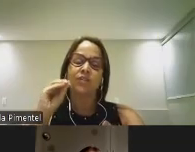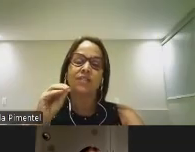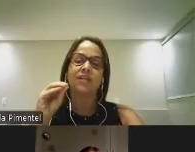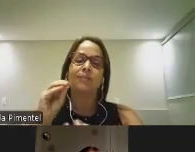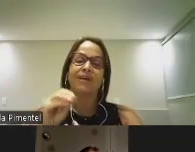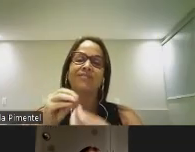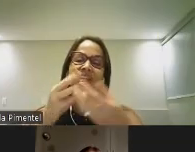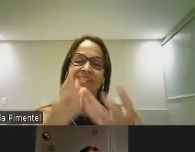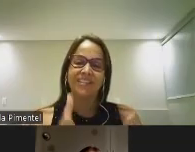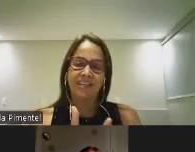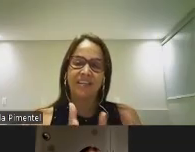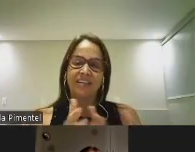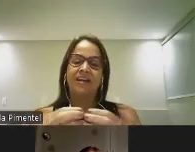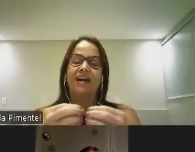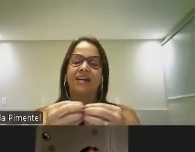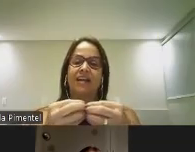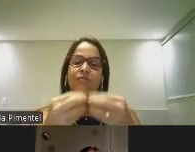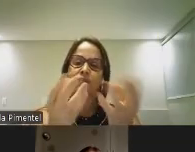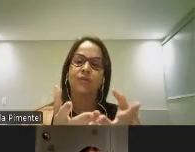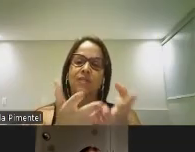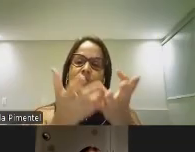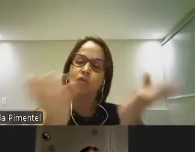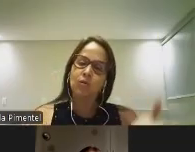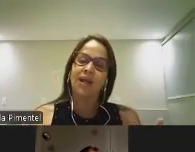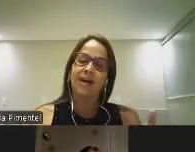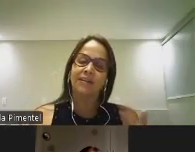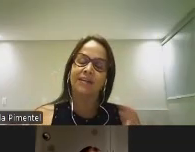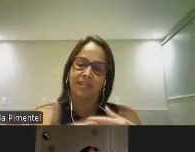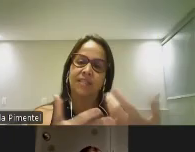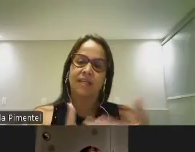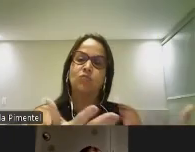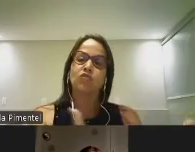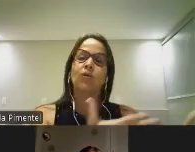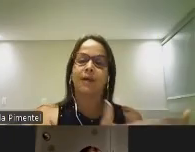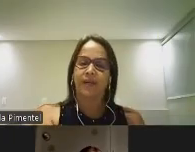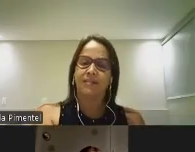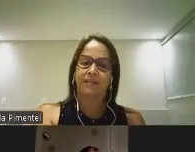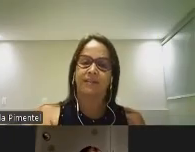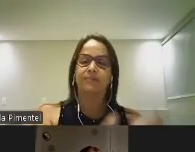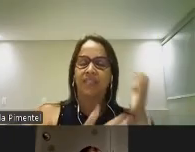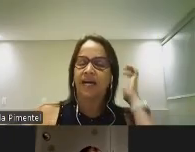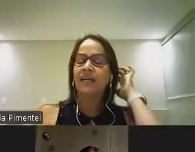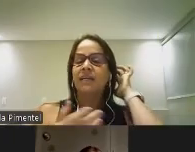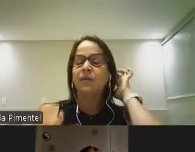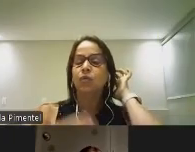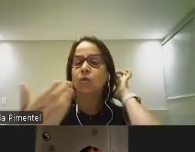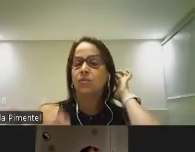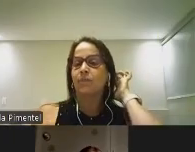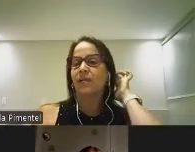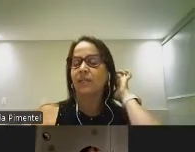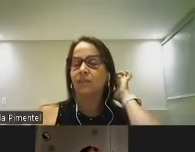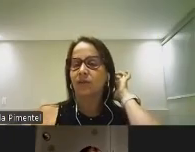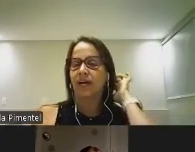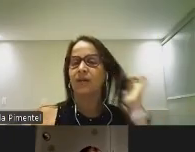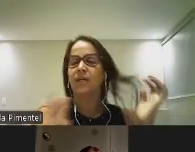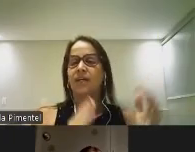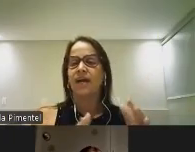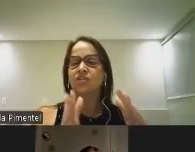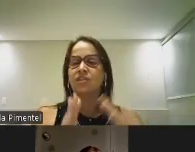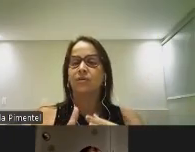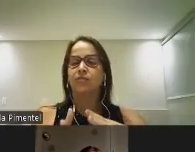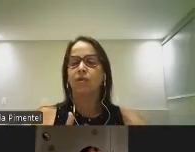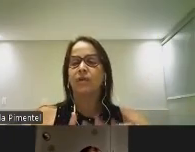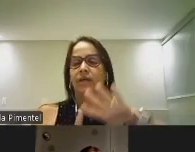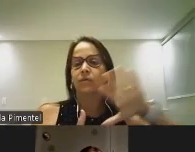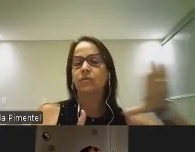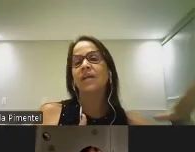seja suficiente para vencer aquela força muscular, da flacidez muscular presente, tá? O nosso aparelho intraoral, ele